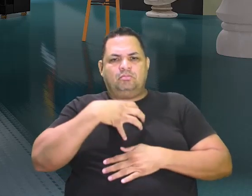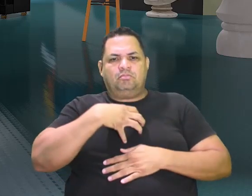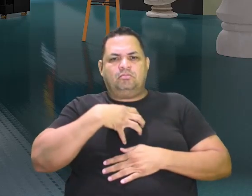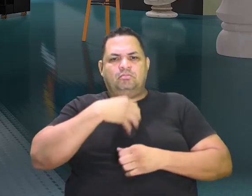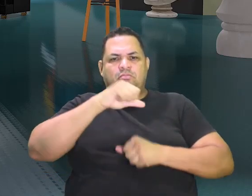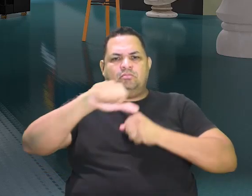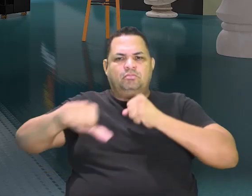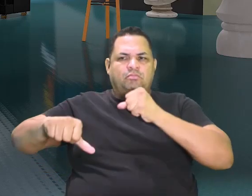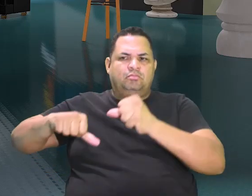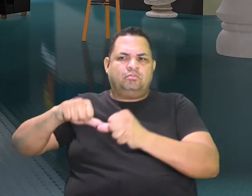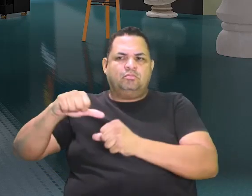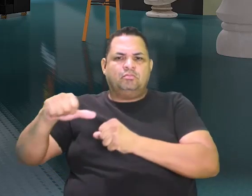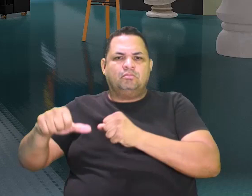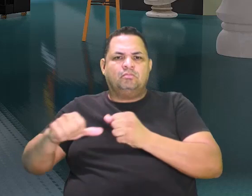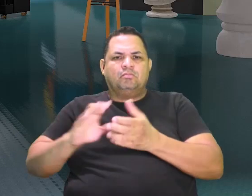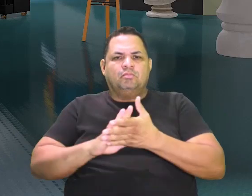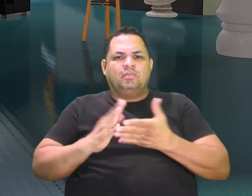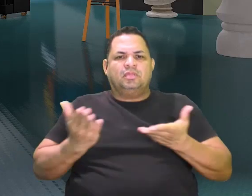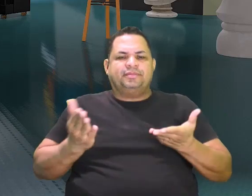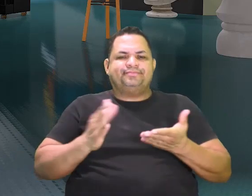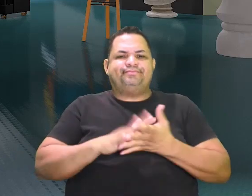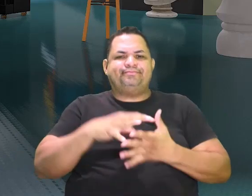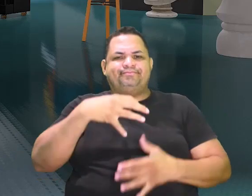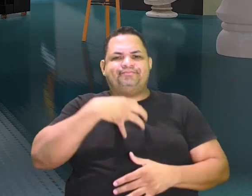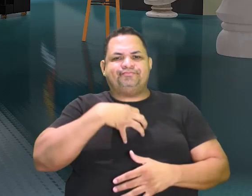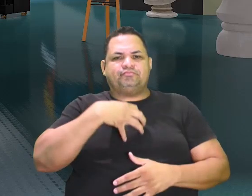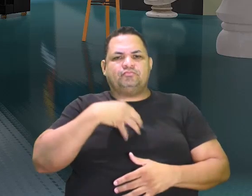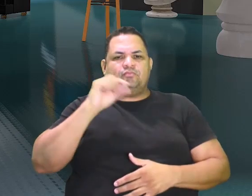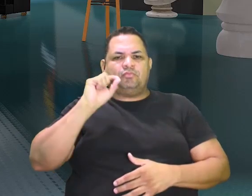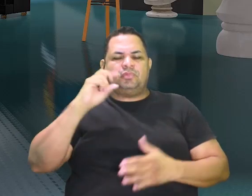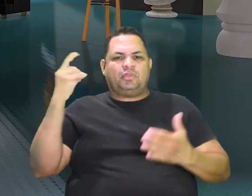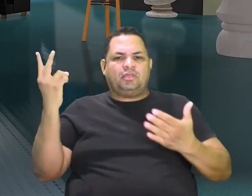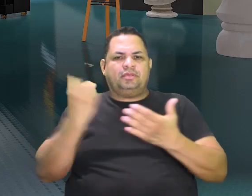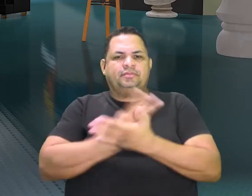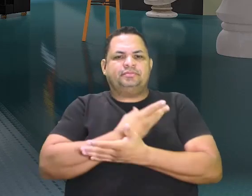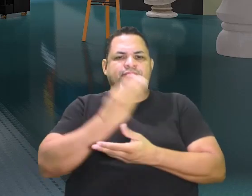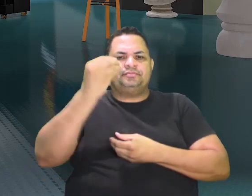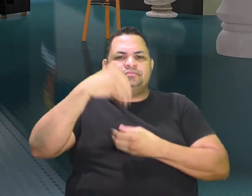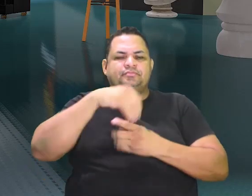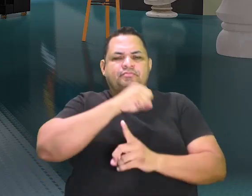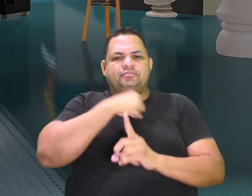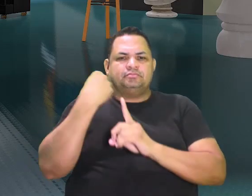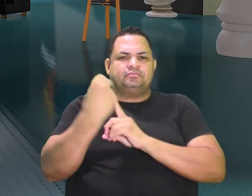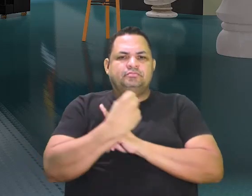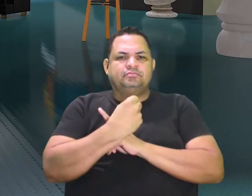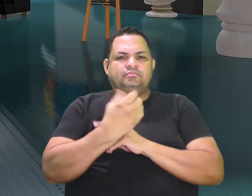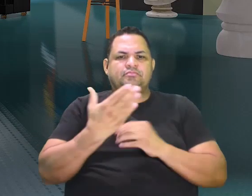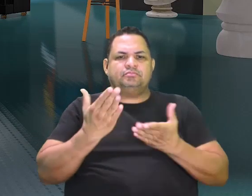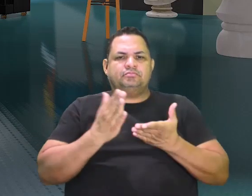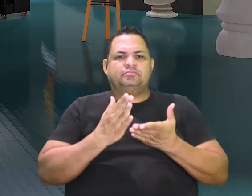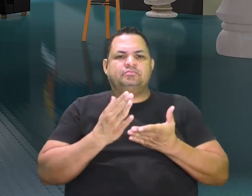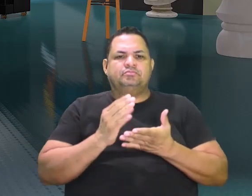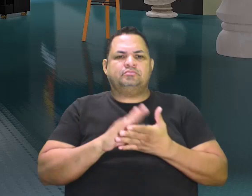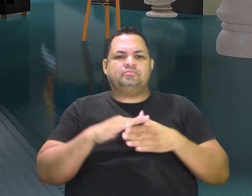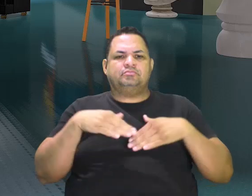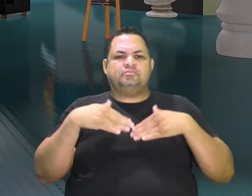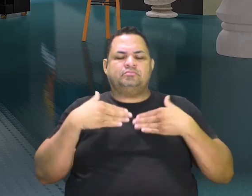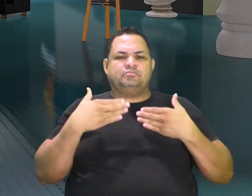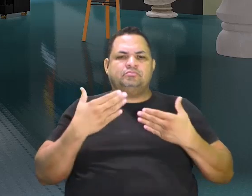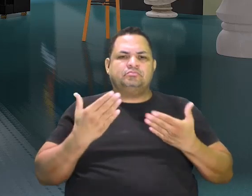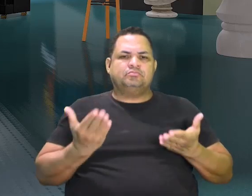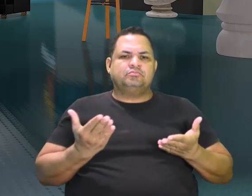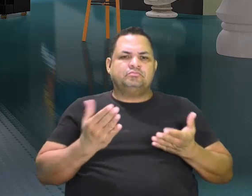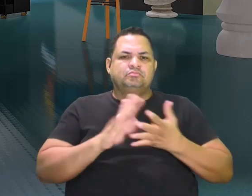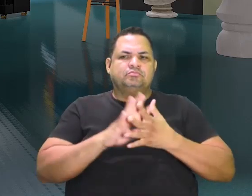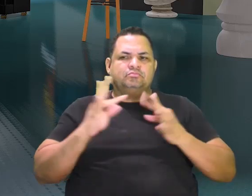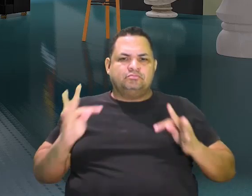às mudanças, ele é sensível ao que acontece na sociedade. Certamente, quando